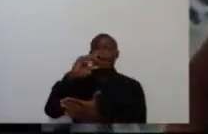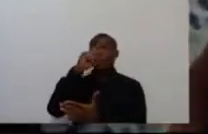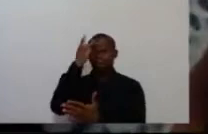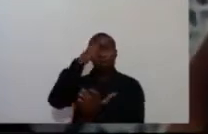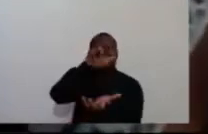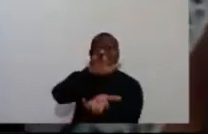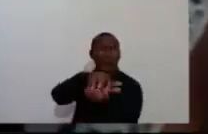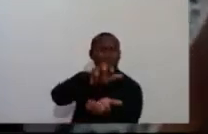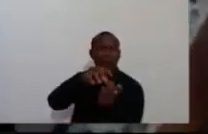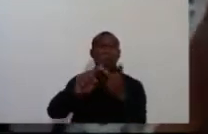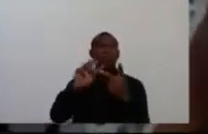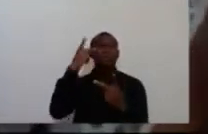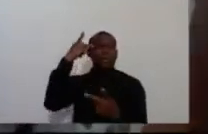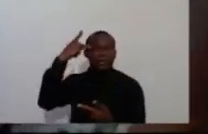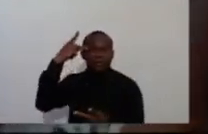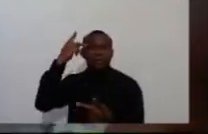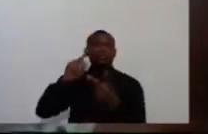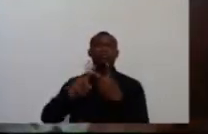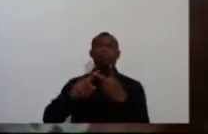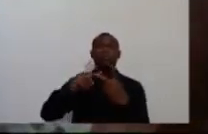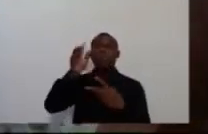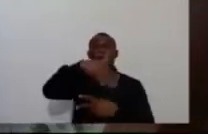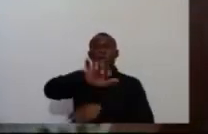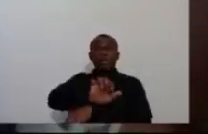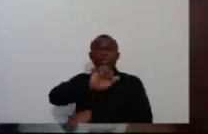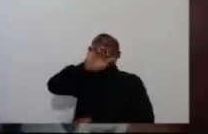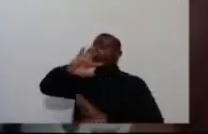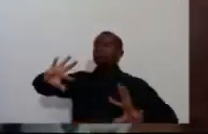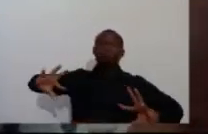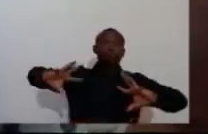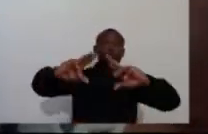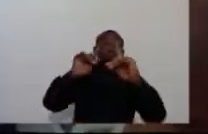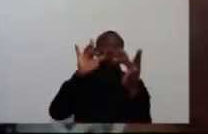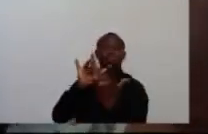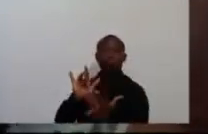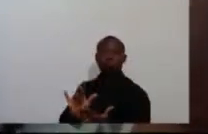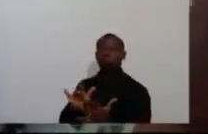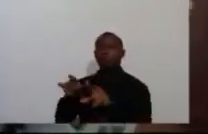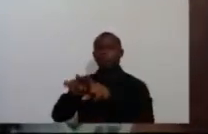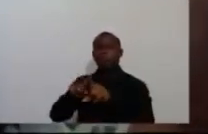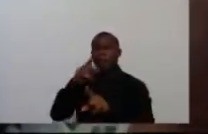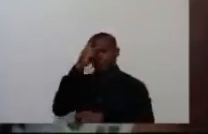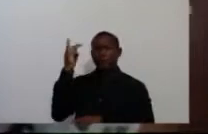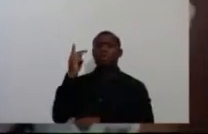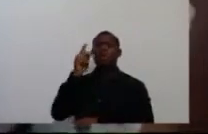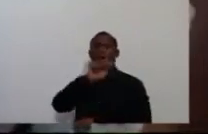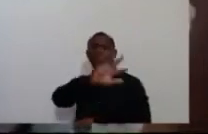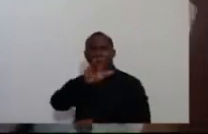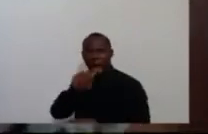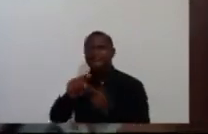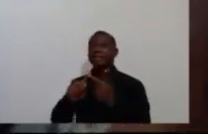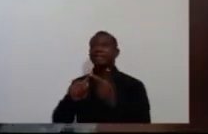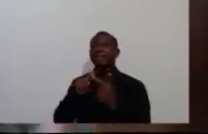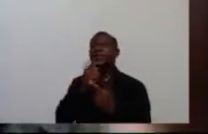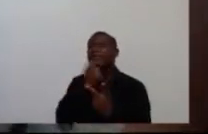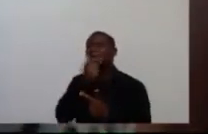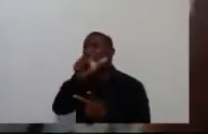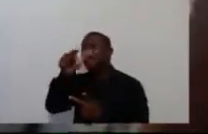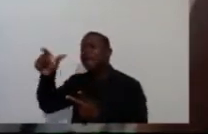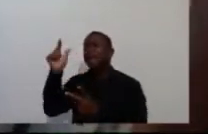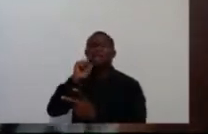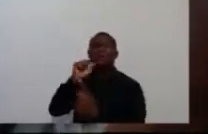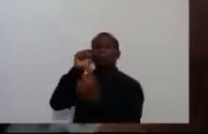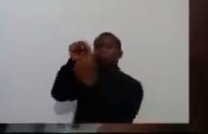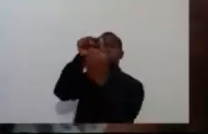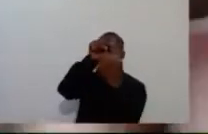não? Poderíamos ter pessoas na Europa, poderíamos ter pessoas na Ásia assistindo essa palestra. Então, a linguagem digital ampliou ainda